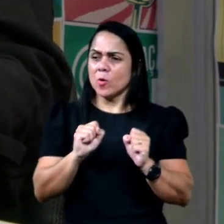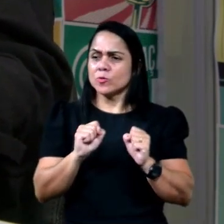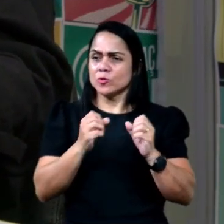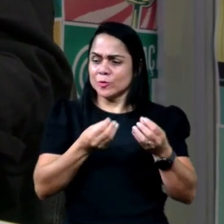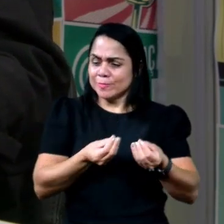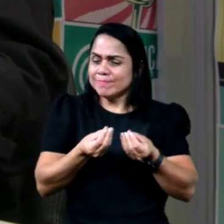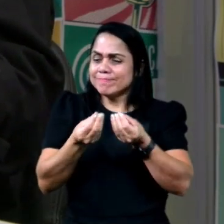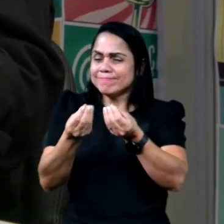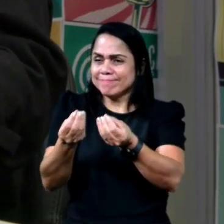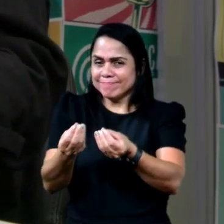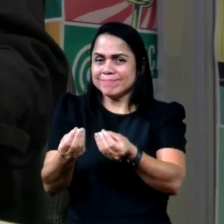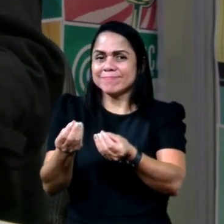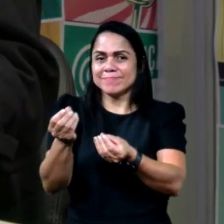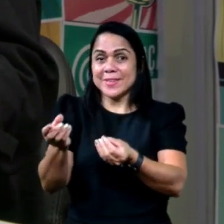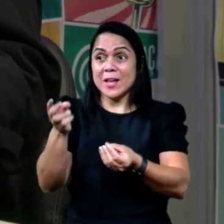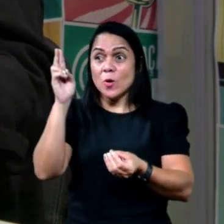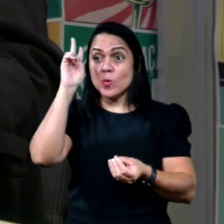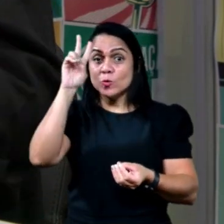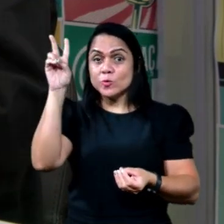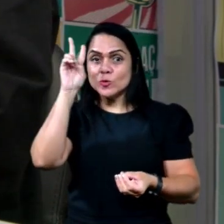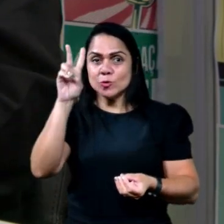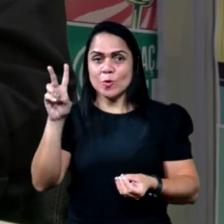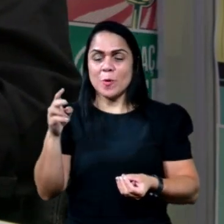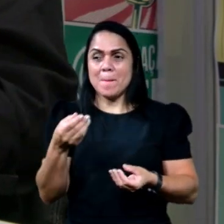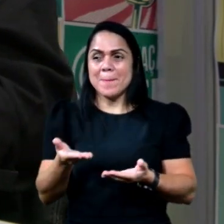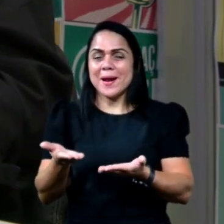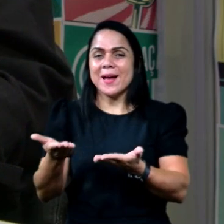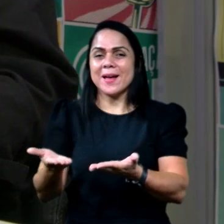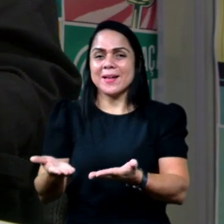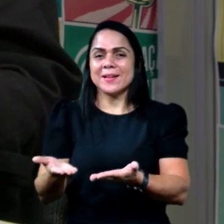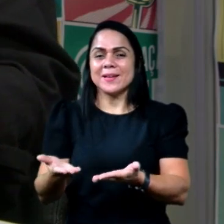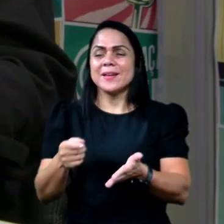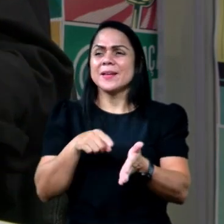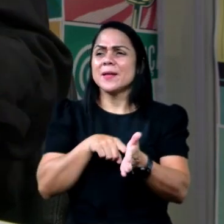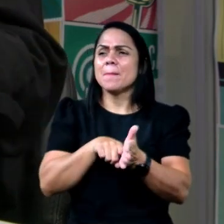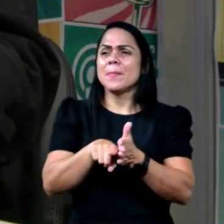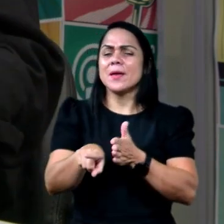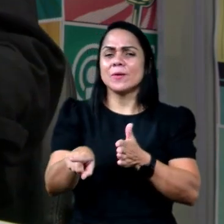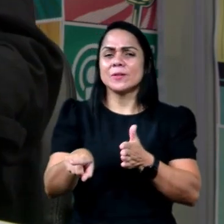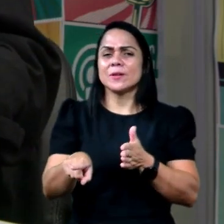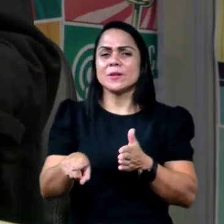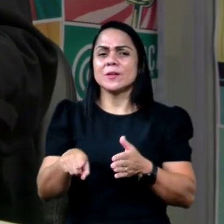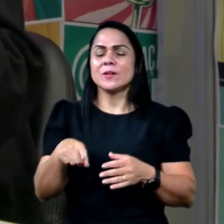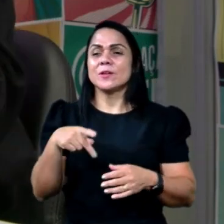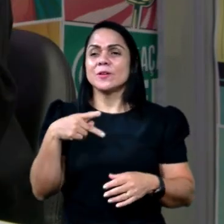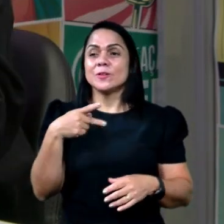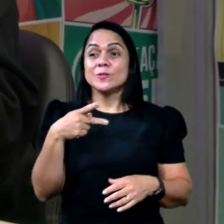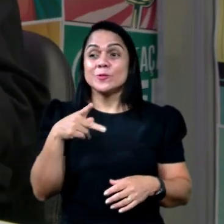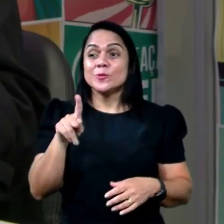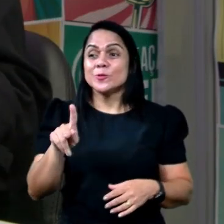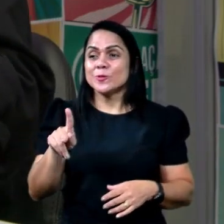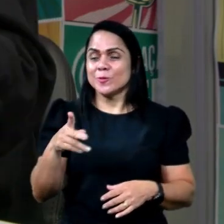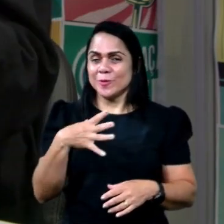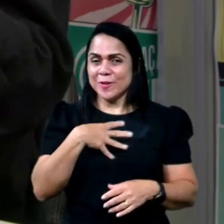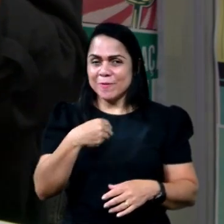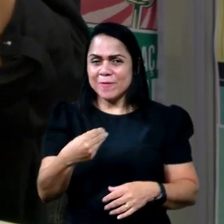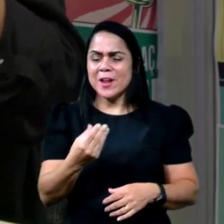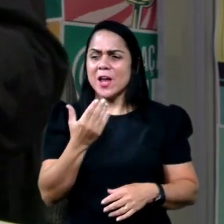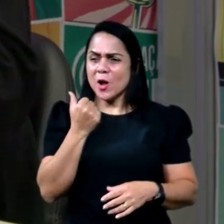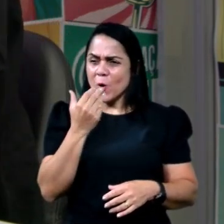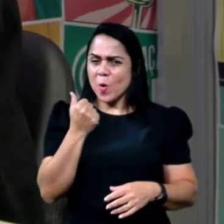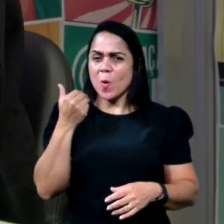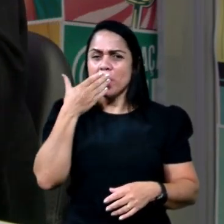ela? Eu queria perguntar uma coisa muito classe média, né? Sua filha come açúcar? Ela come glúten? Ela